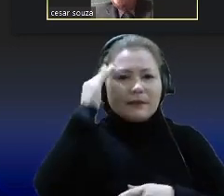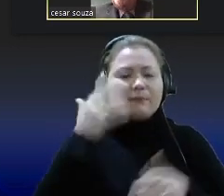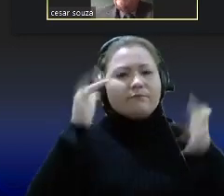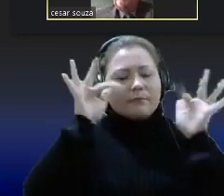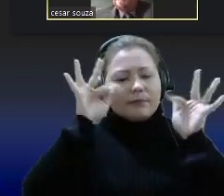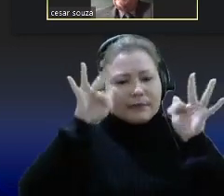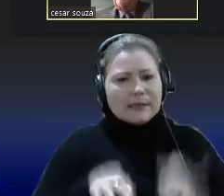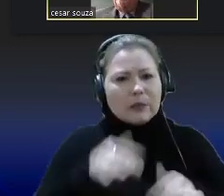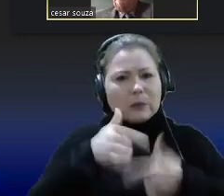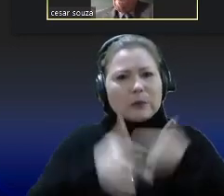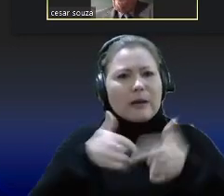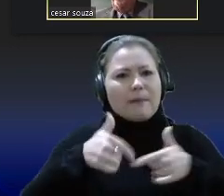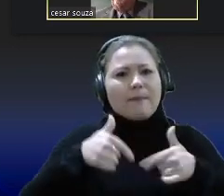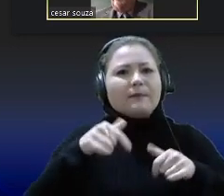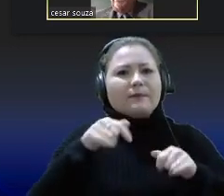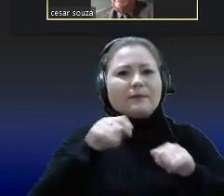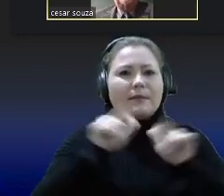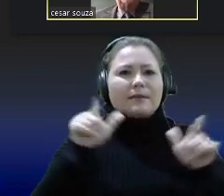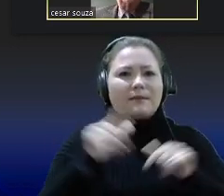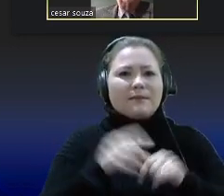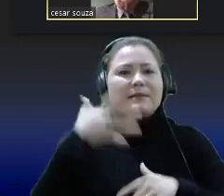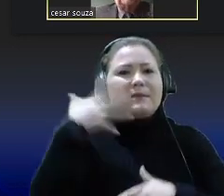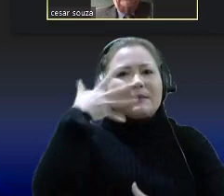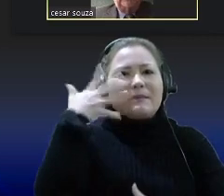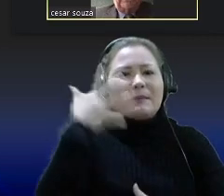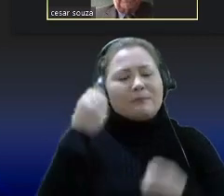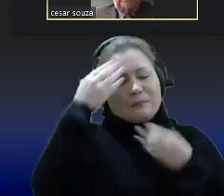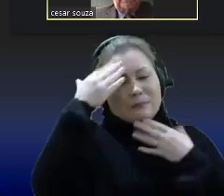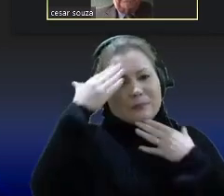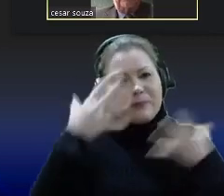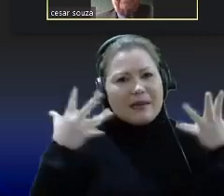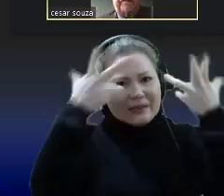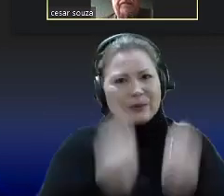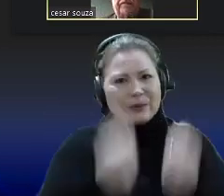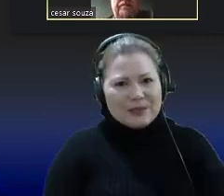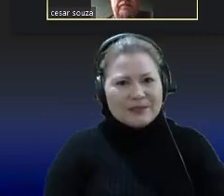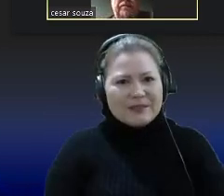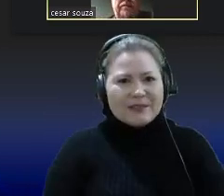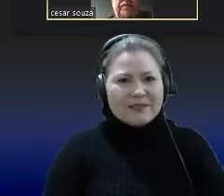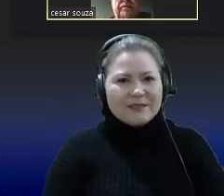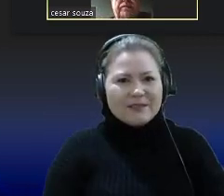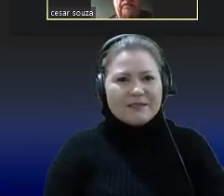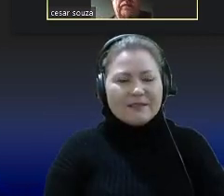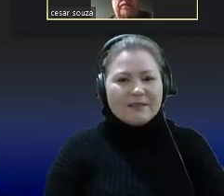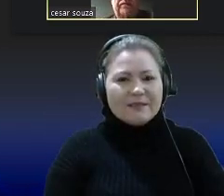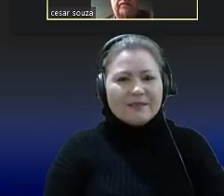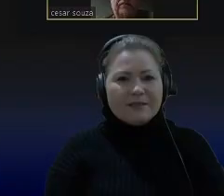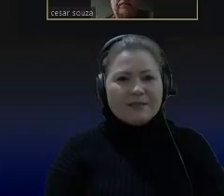trabalhos desta palestra. Muito obrigado a todos.